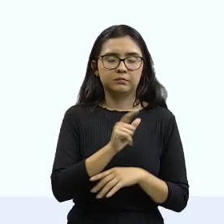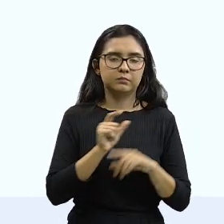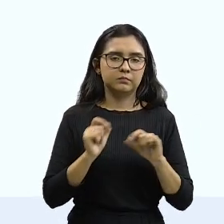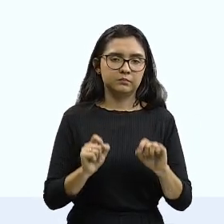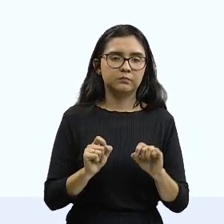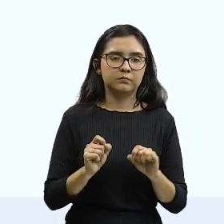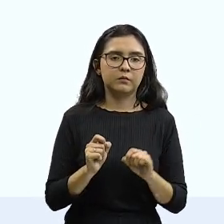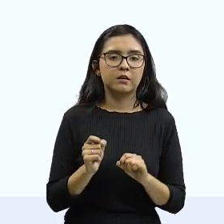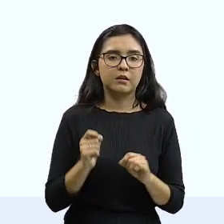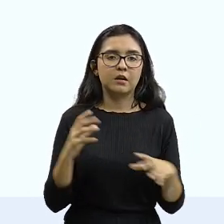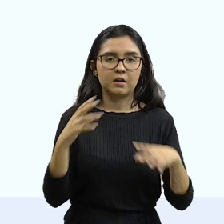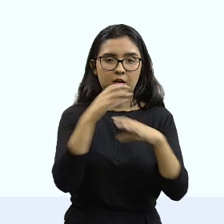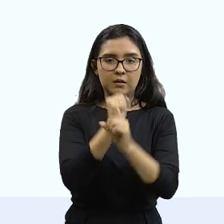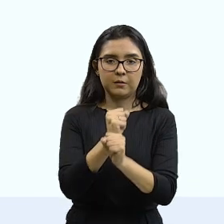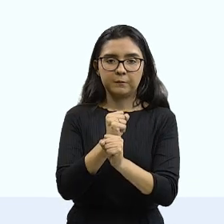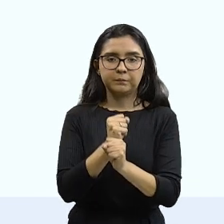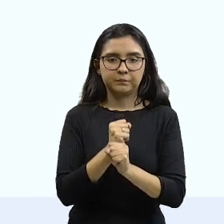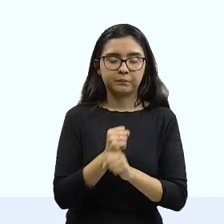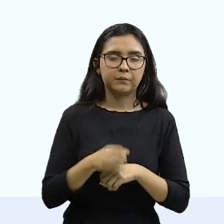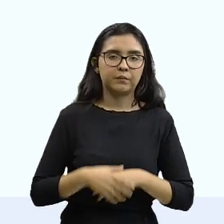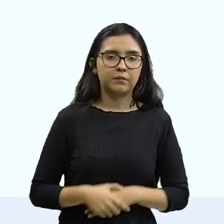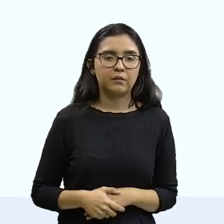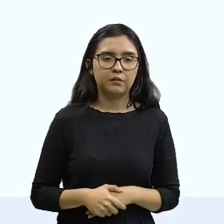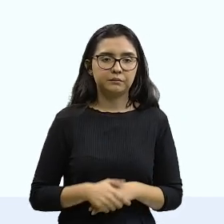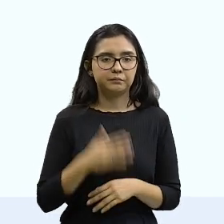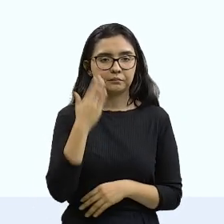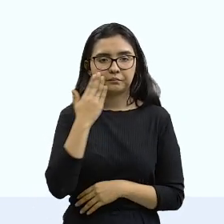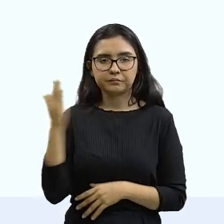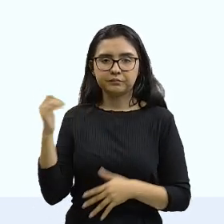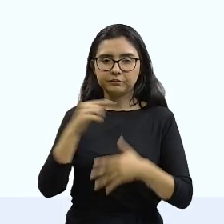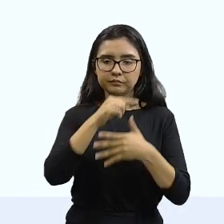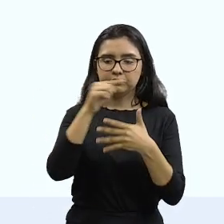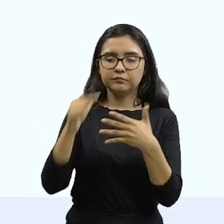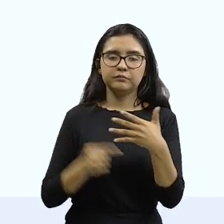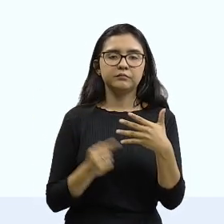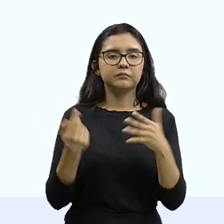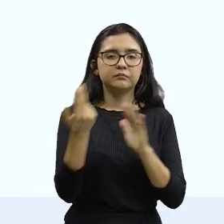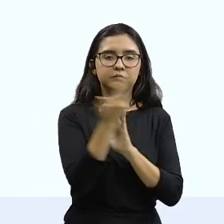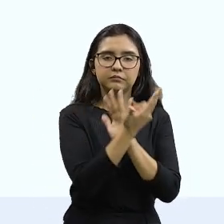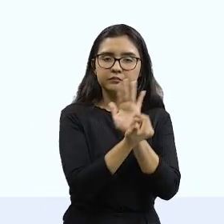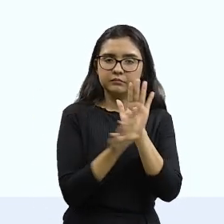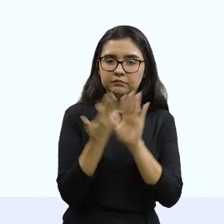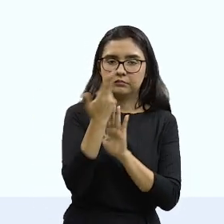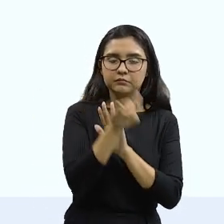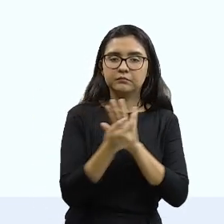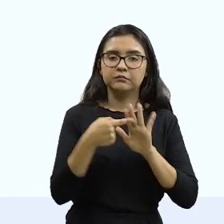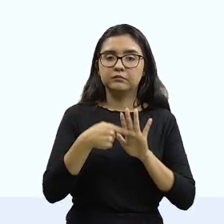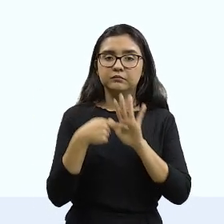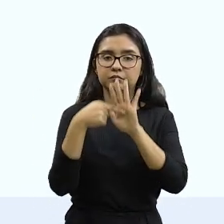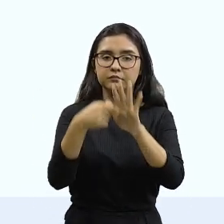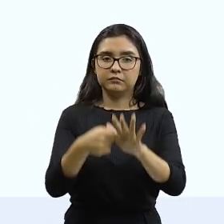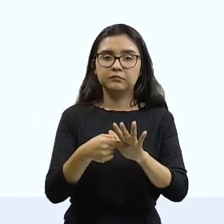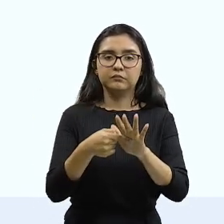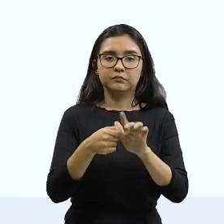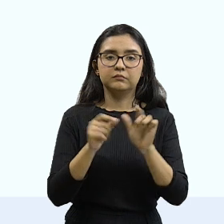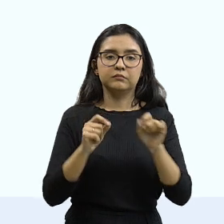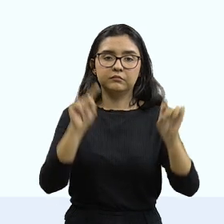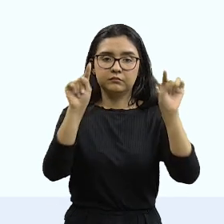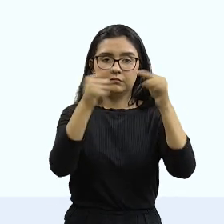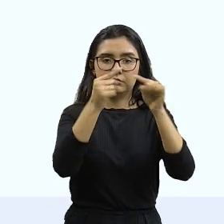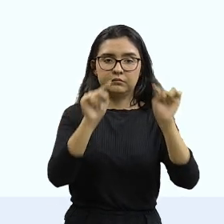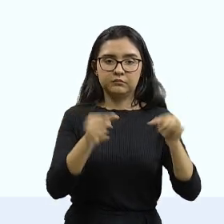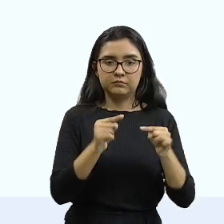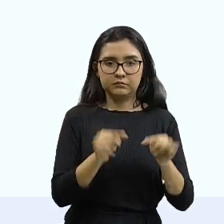necessidade. Então, a gente tem aqui vários desenhos mostrando associações, e